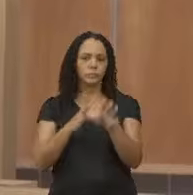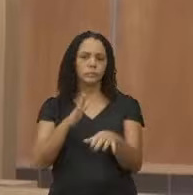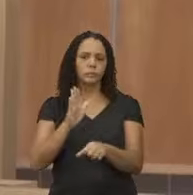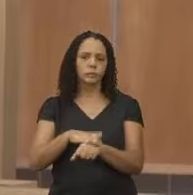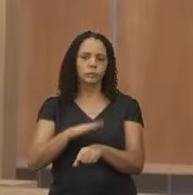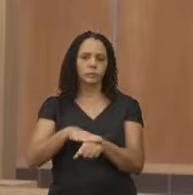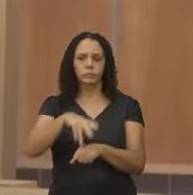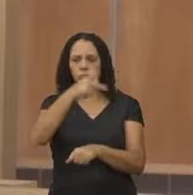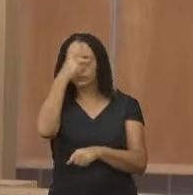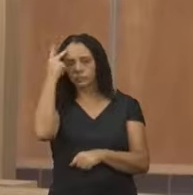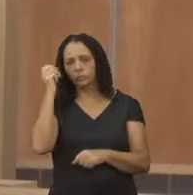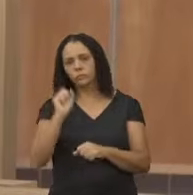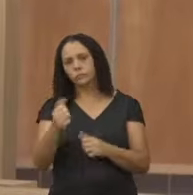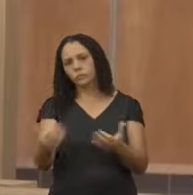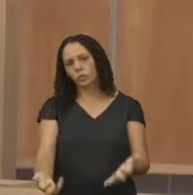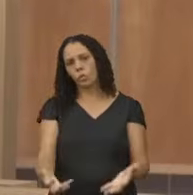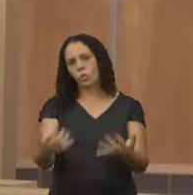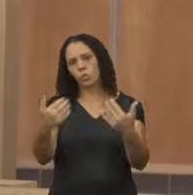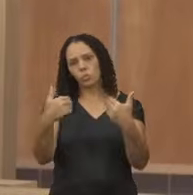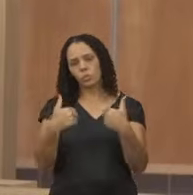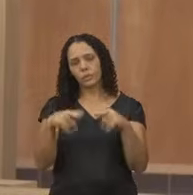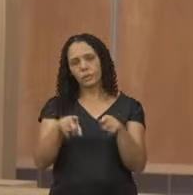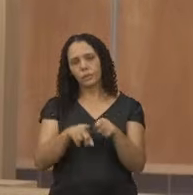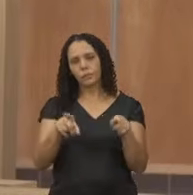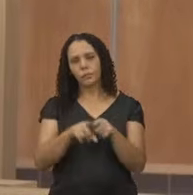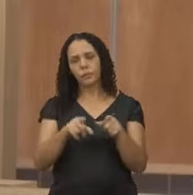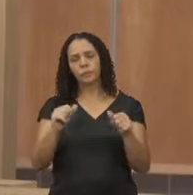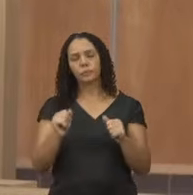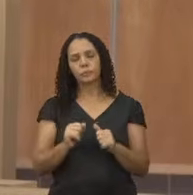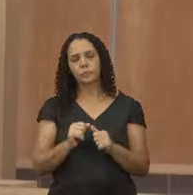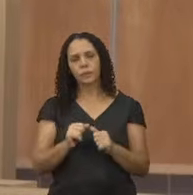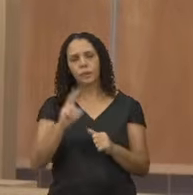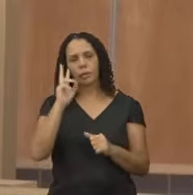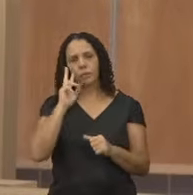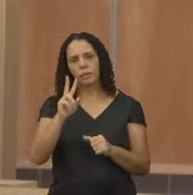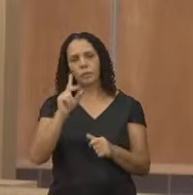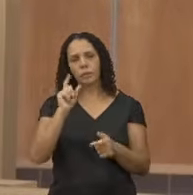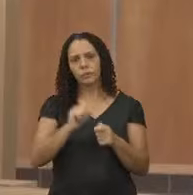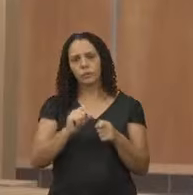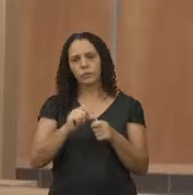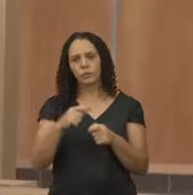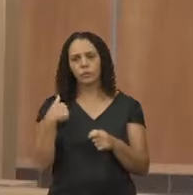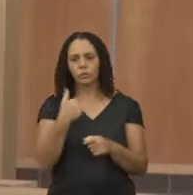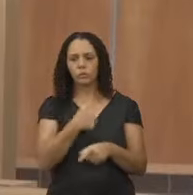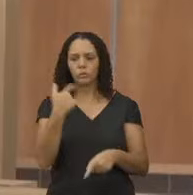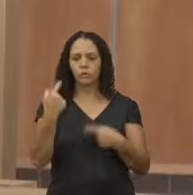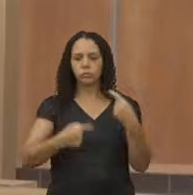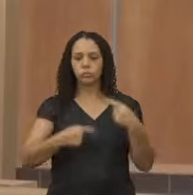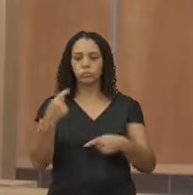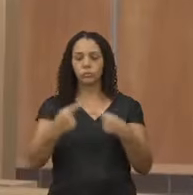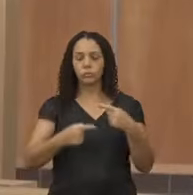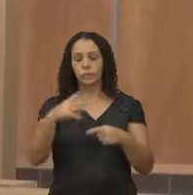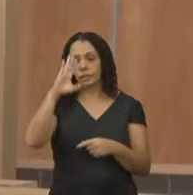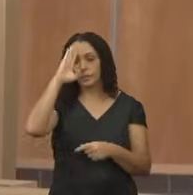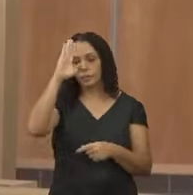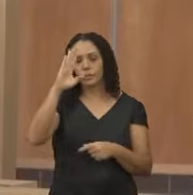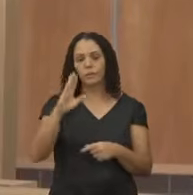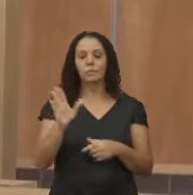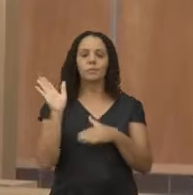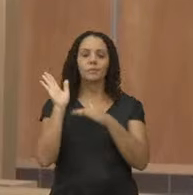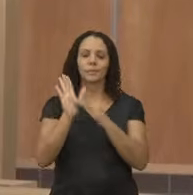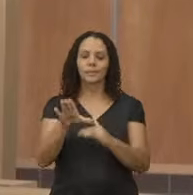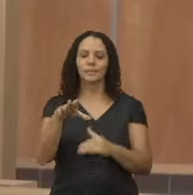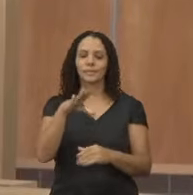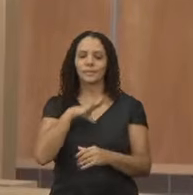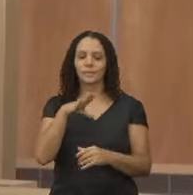pessoas possam vir a essa casa para ver o que realmente estamos debatendo, principalmente para o bem de